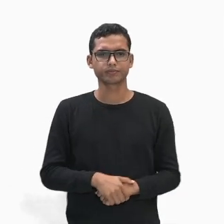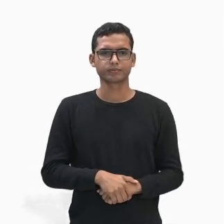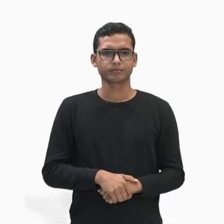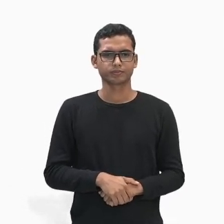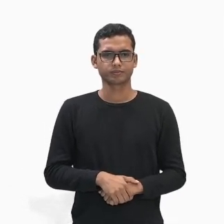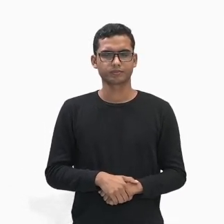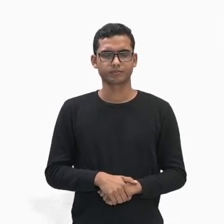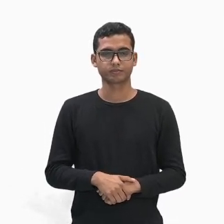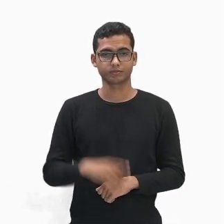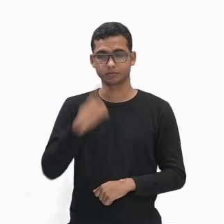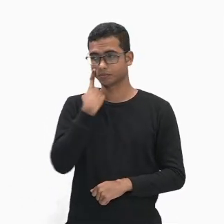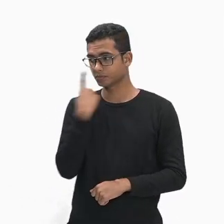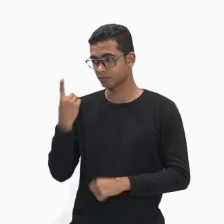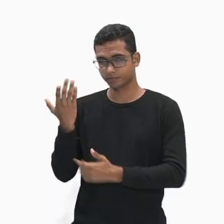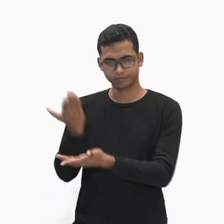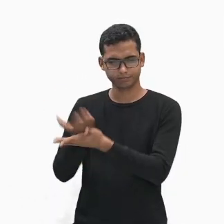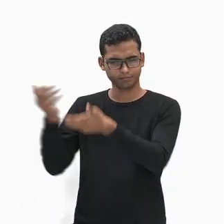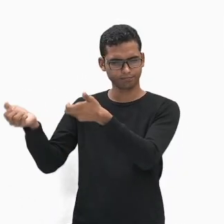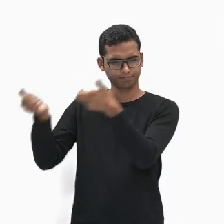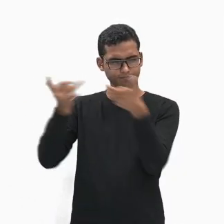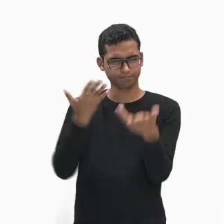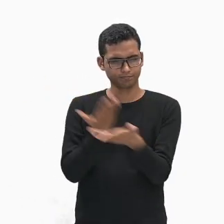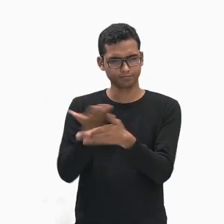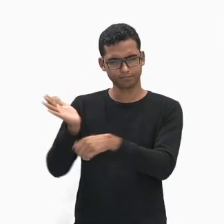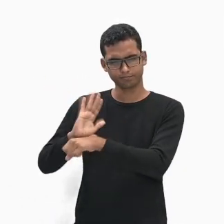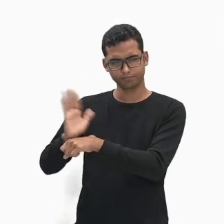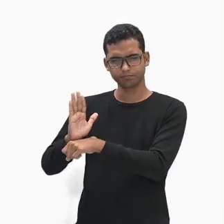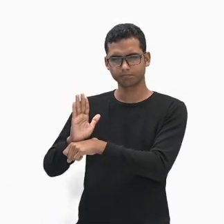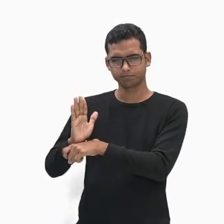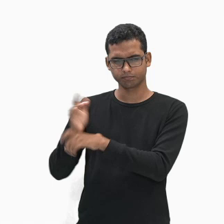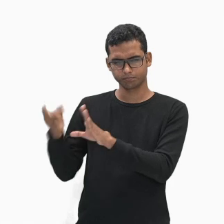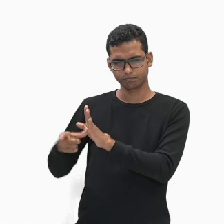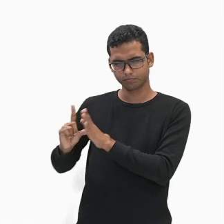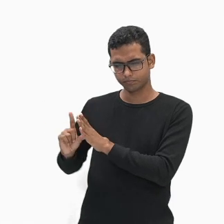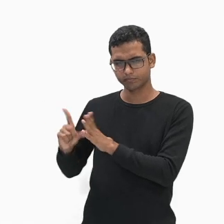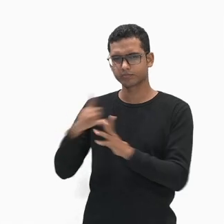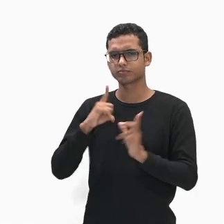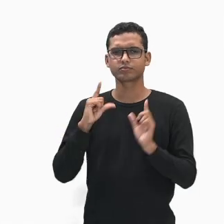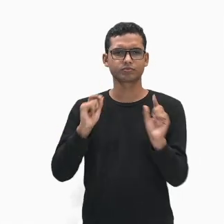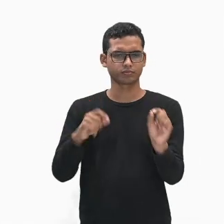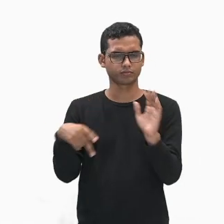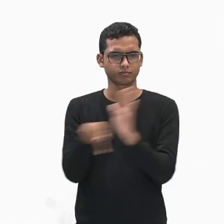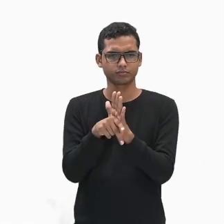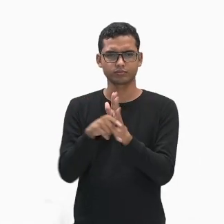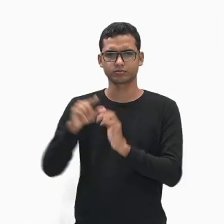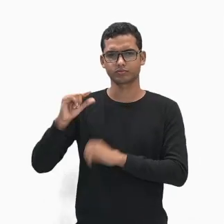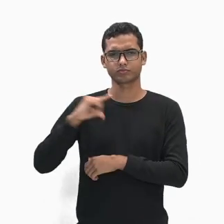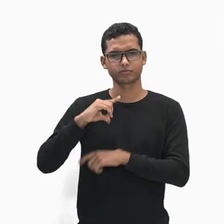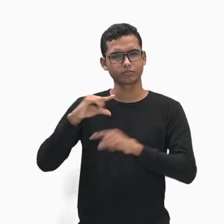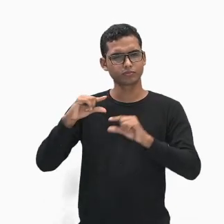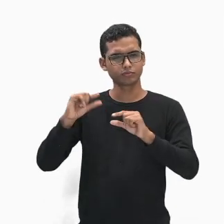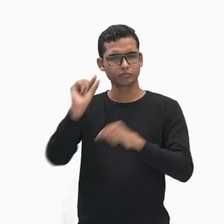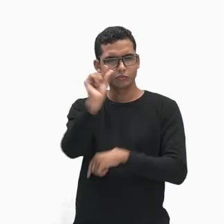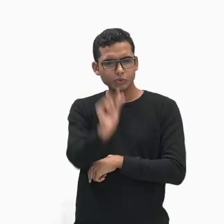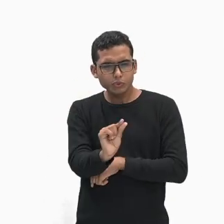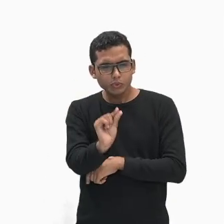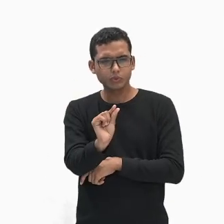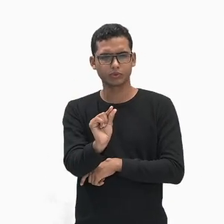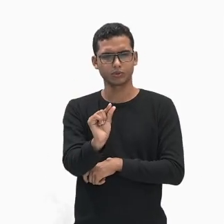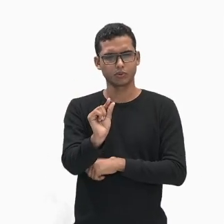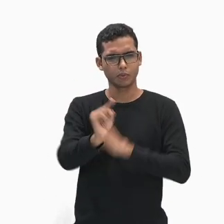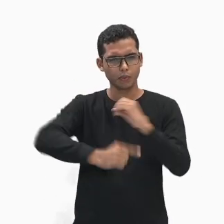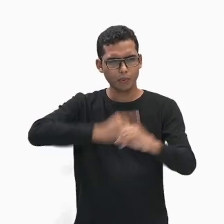Com base no que foi explicado no nosso vídeo, nós temos aí que a menor unidade que